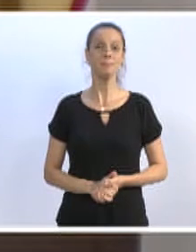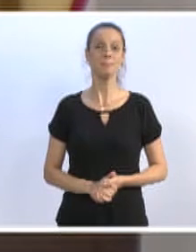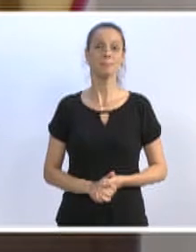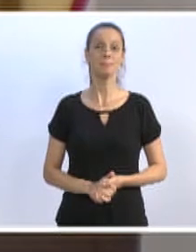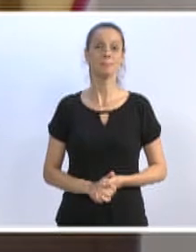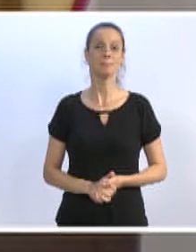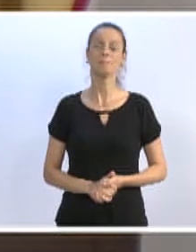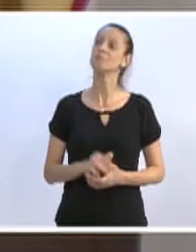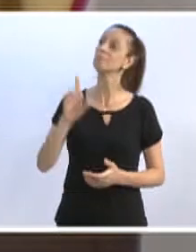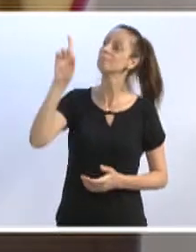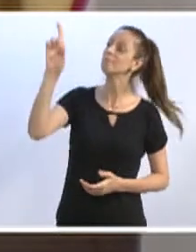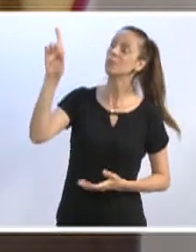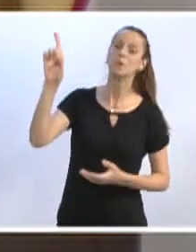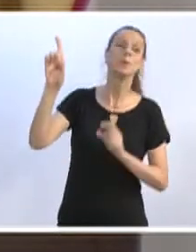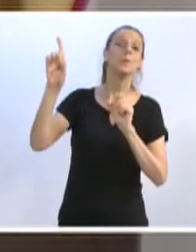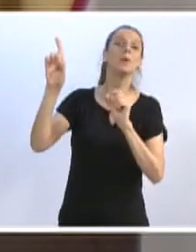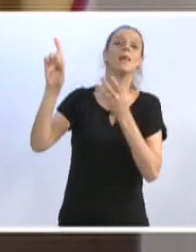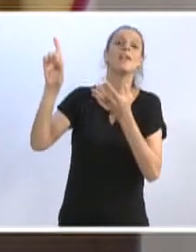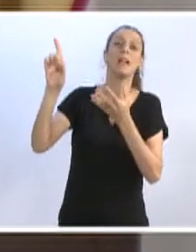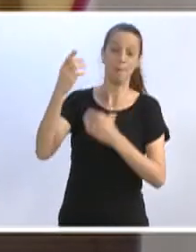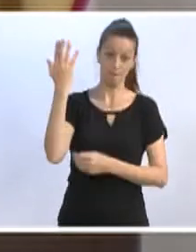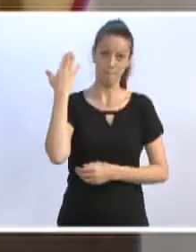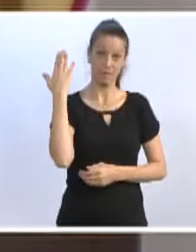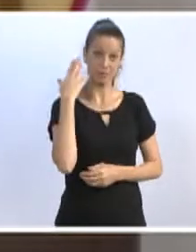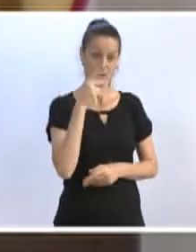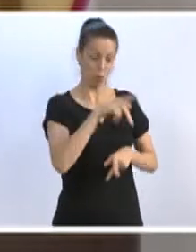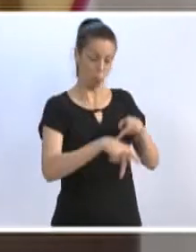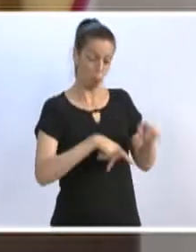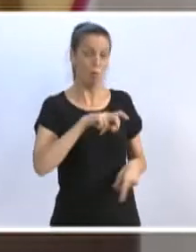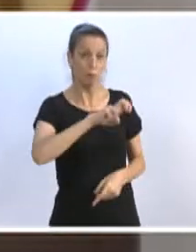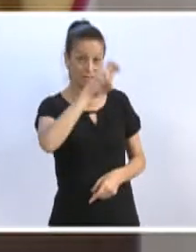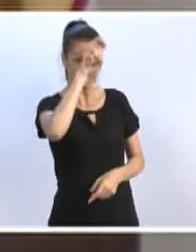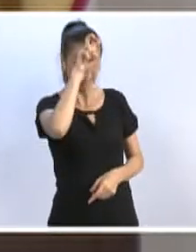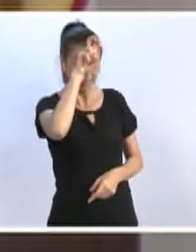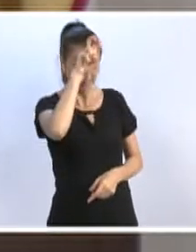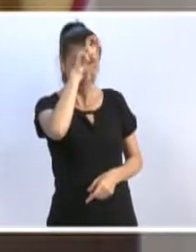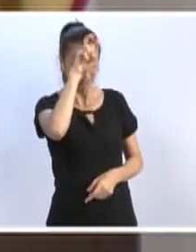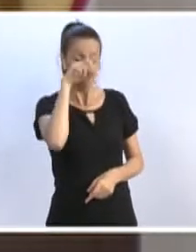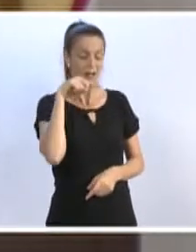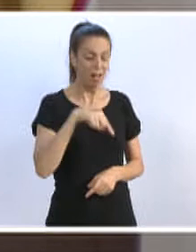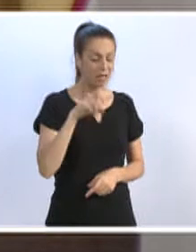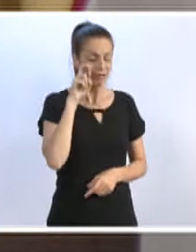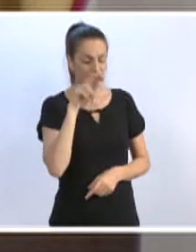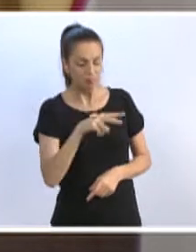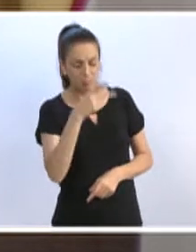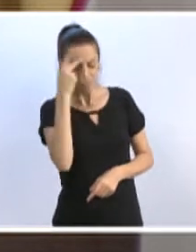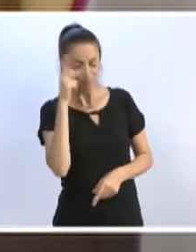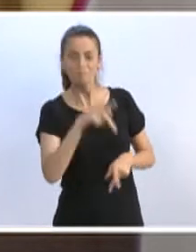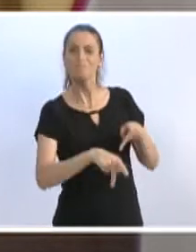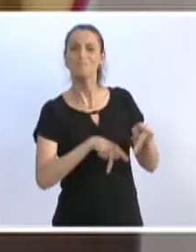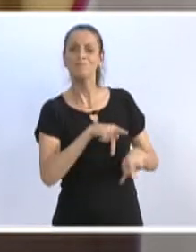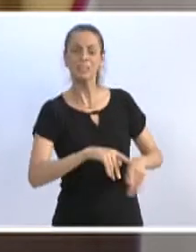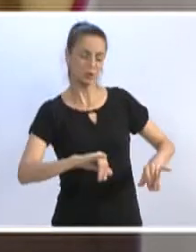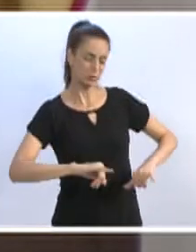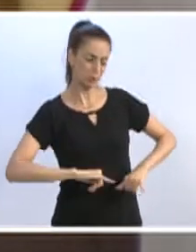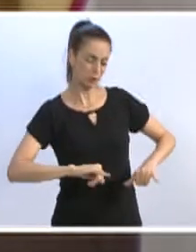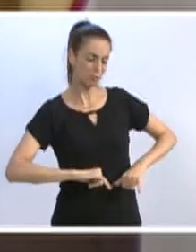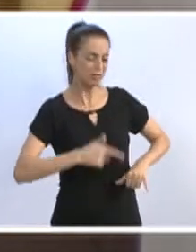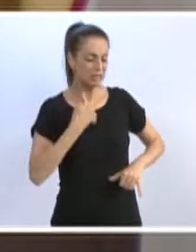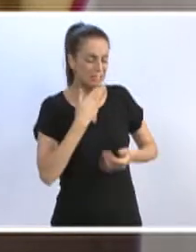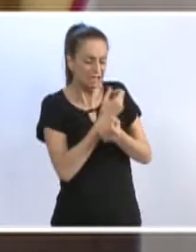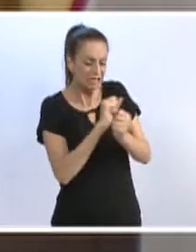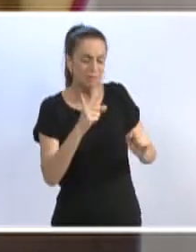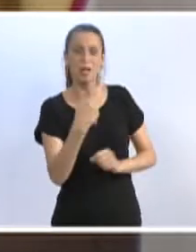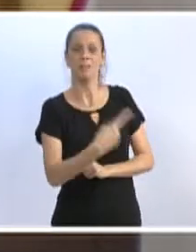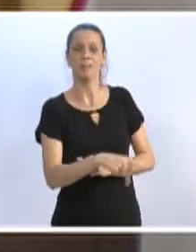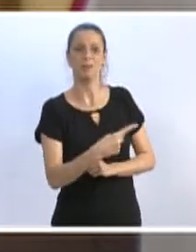E ele quer, no Egito, quando busca e começa o decálogo ali, busca a libertação. E ele diz: não